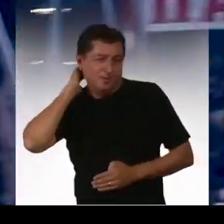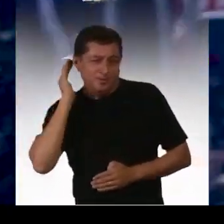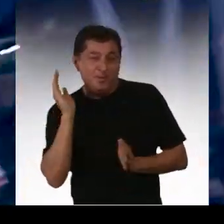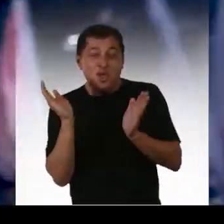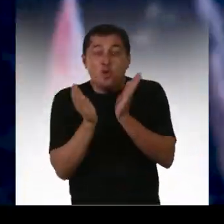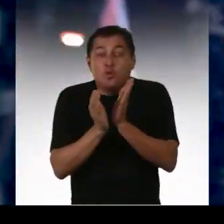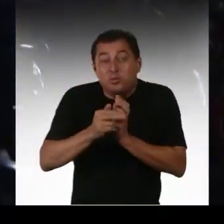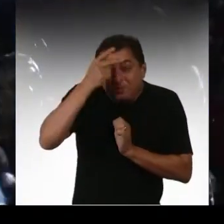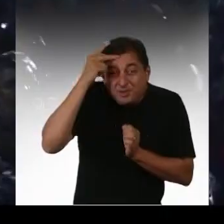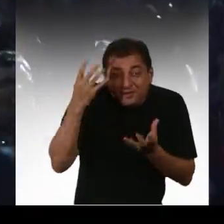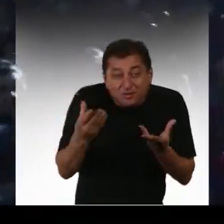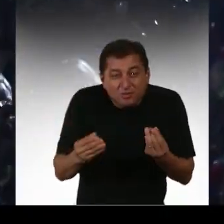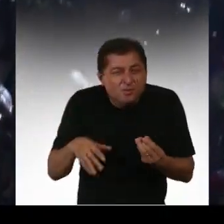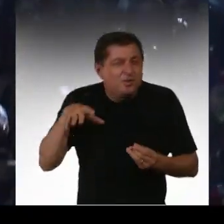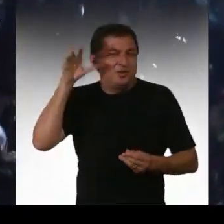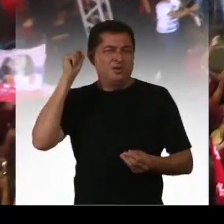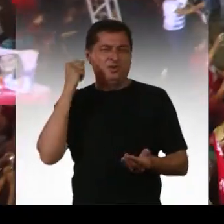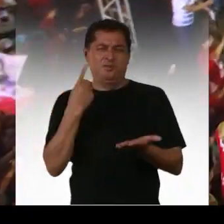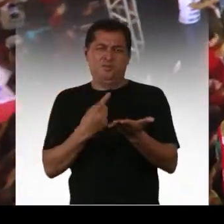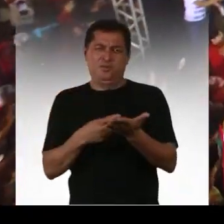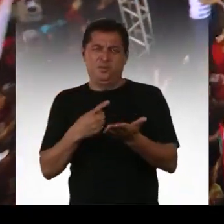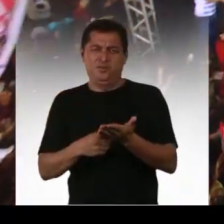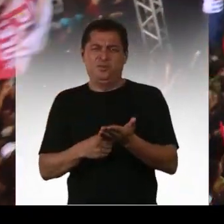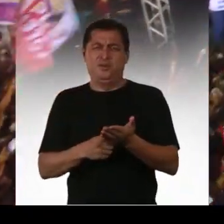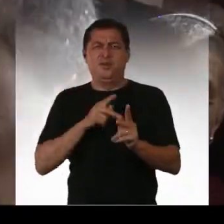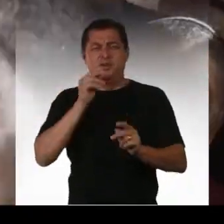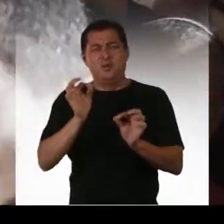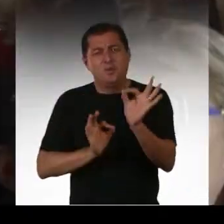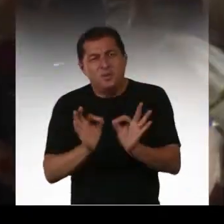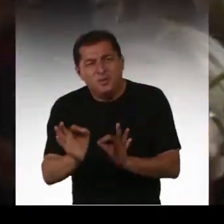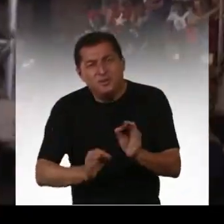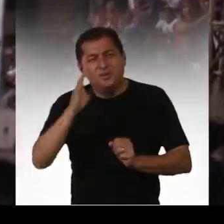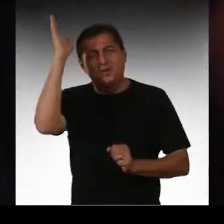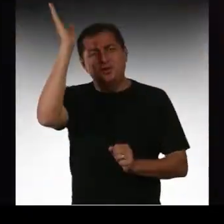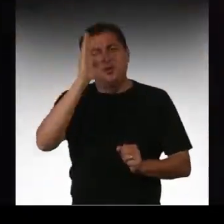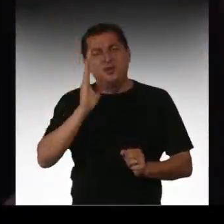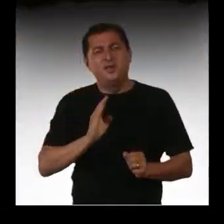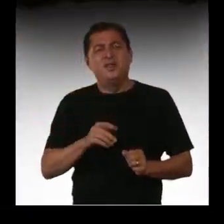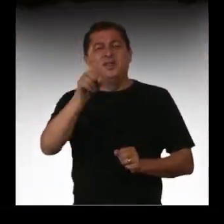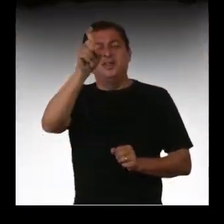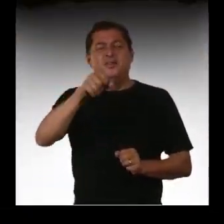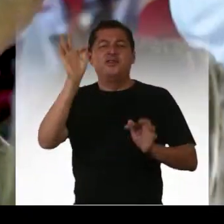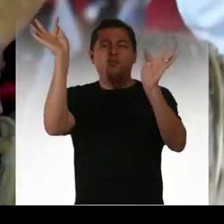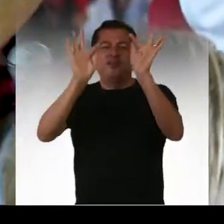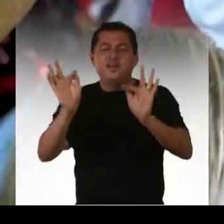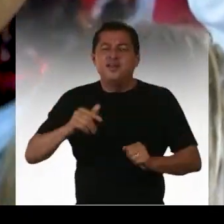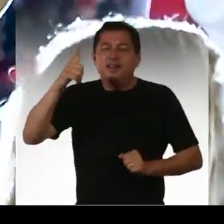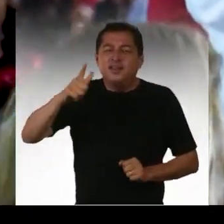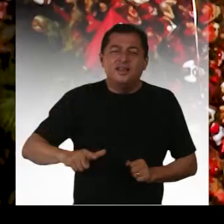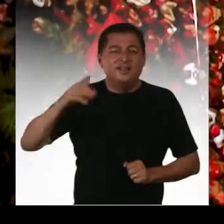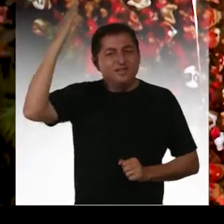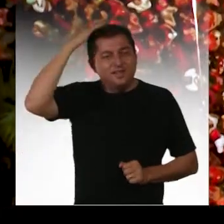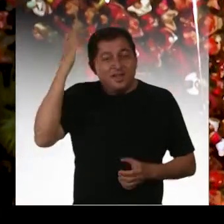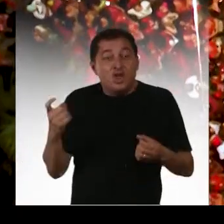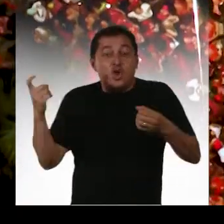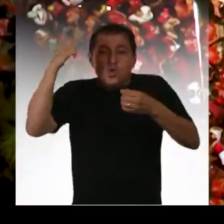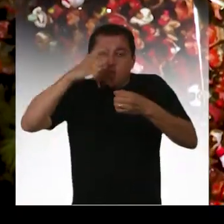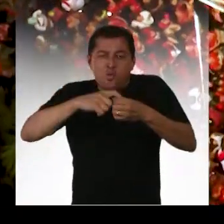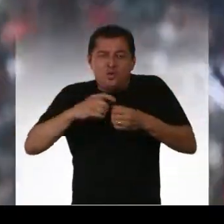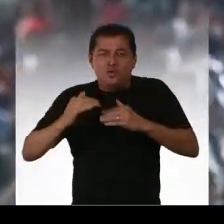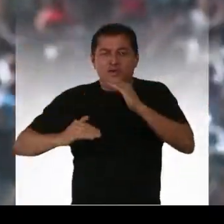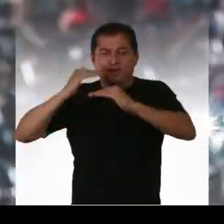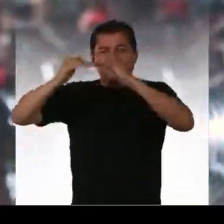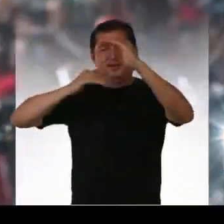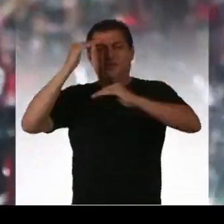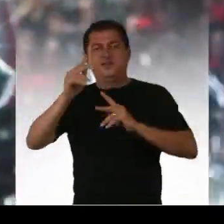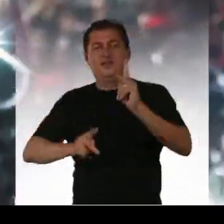Na última sexta-feira, 28, em Belém, uma multidão foi ouvir mais propostas e projetos para o Brasil ser